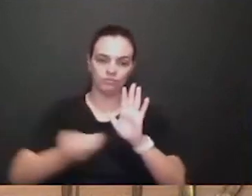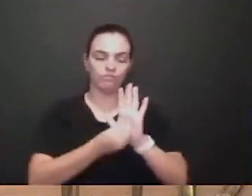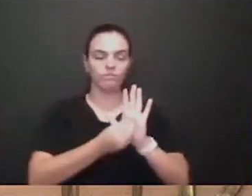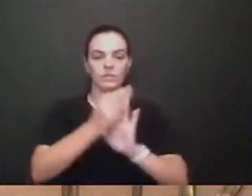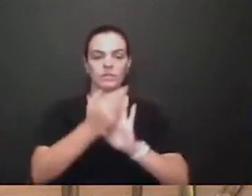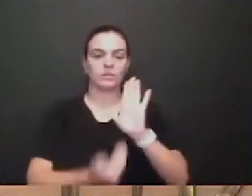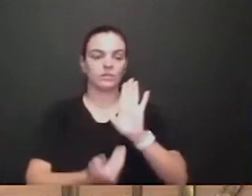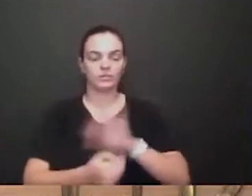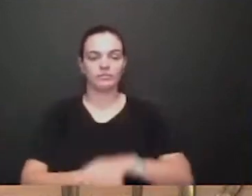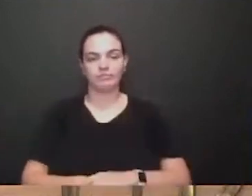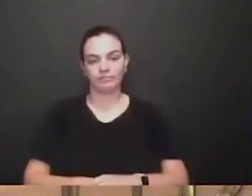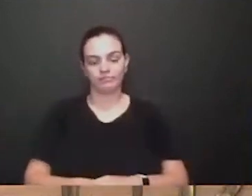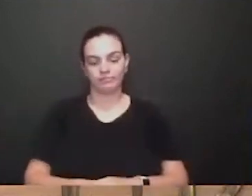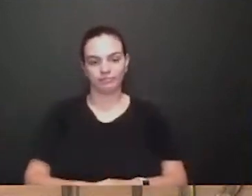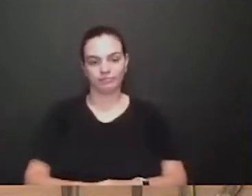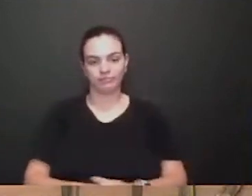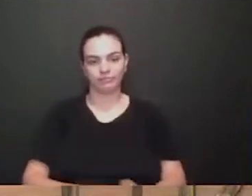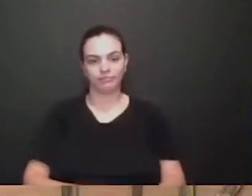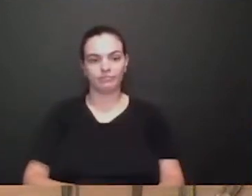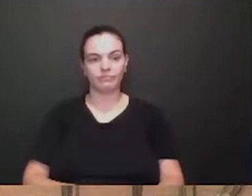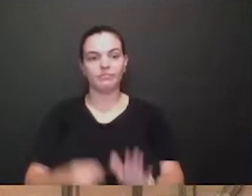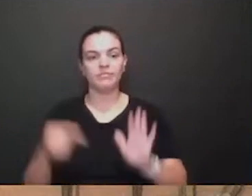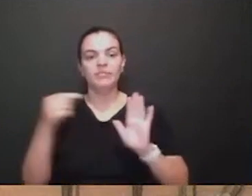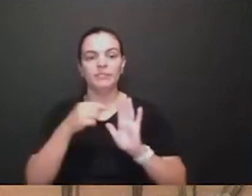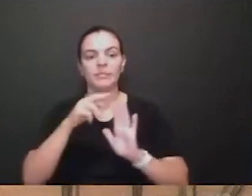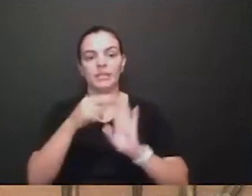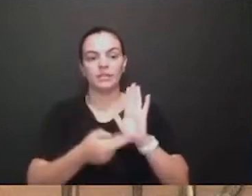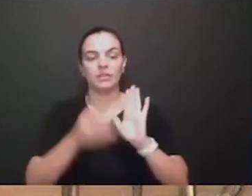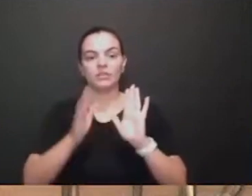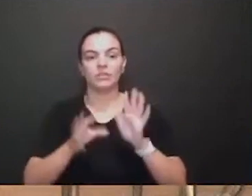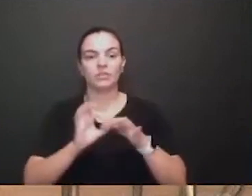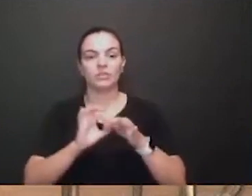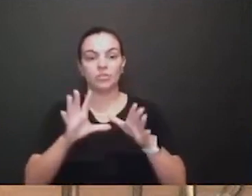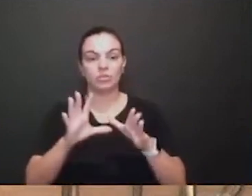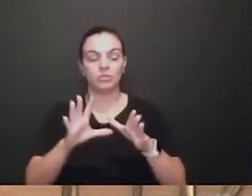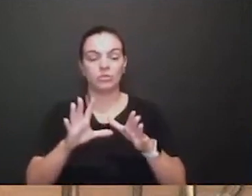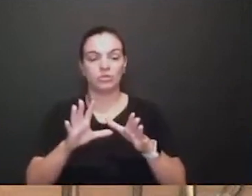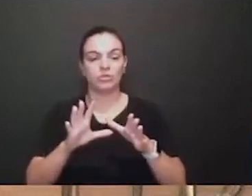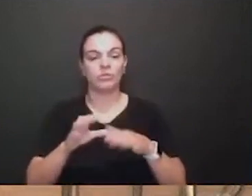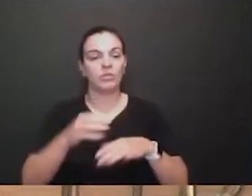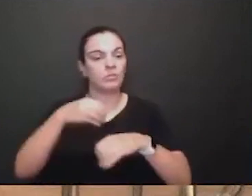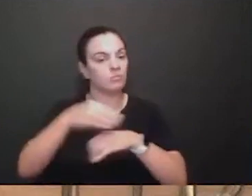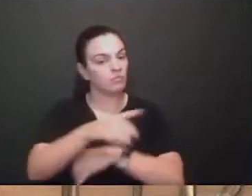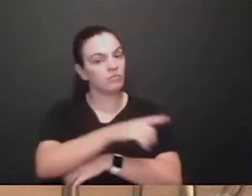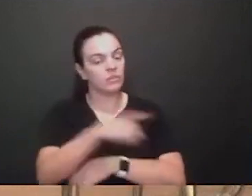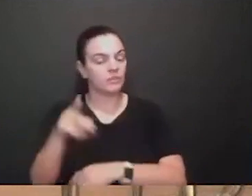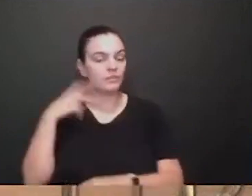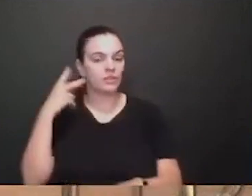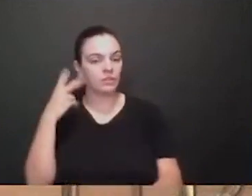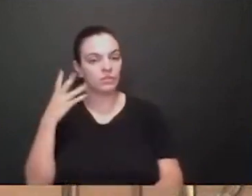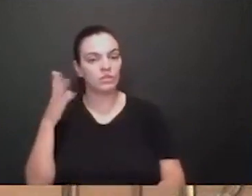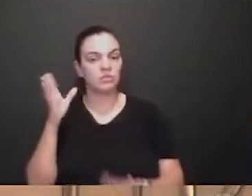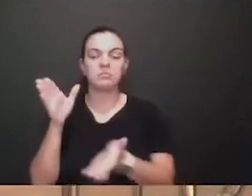comissão. Esse relatório está disponível, depois os vereadores poderão ter acesso. Então, fica aqui meu elogio